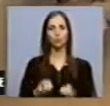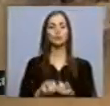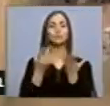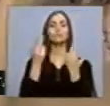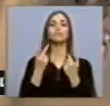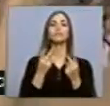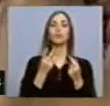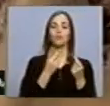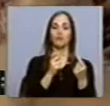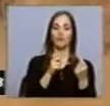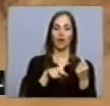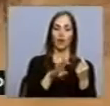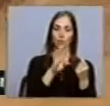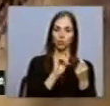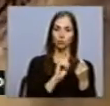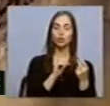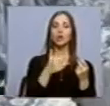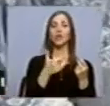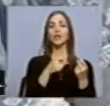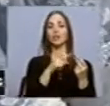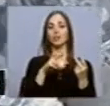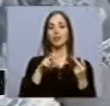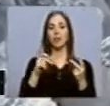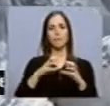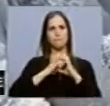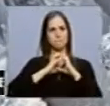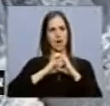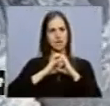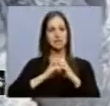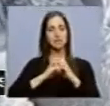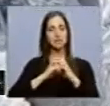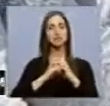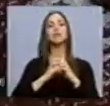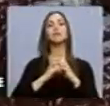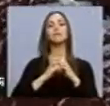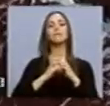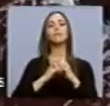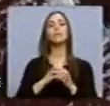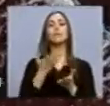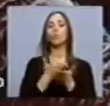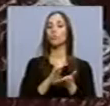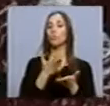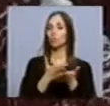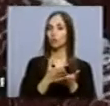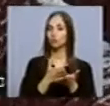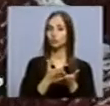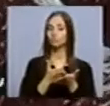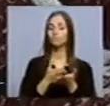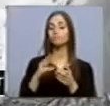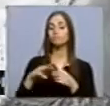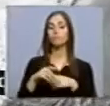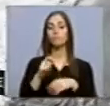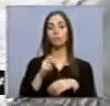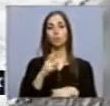Vênus e Terra, que ficaram, no fundo, com a grande massa, digamos assim, deste entulho, e o restante ficou para Mercúrio e ficou